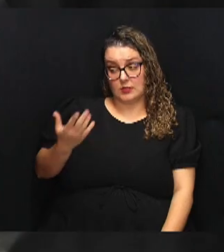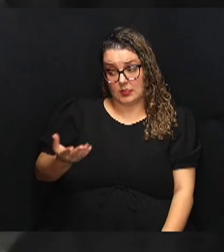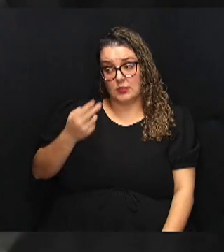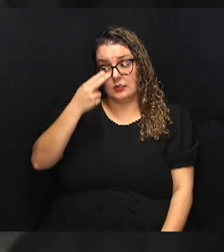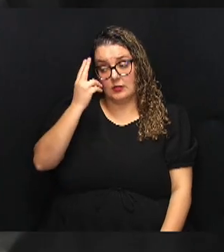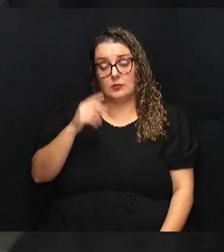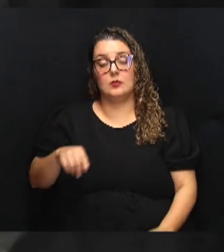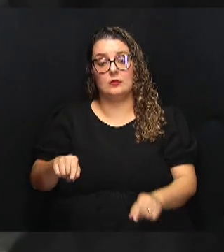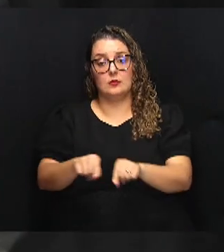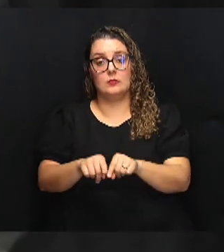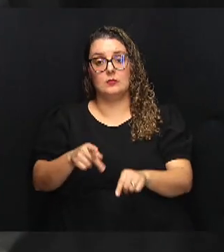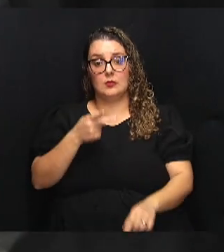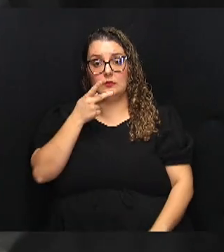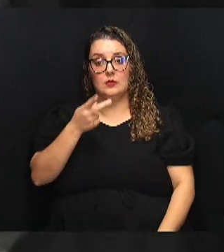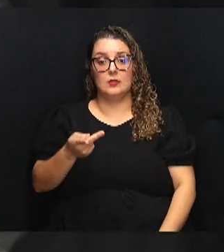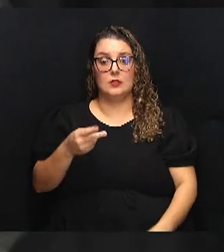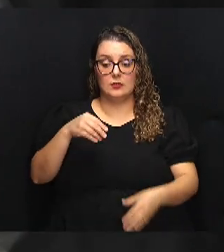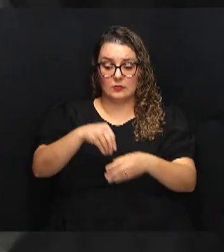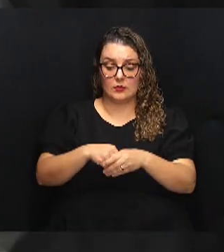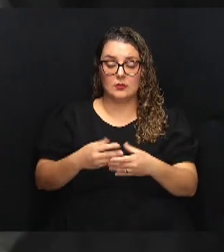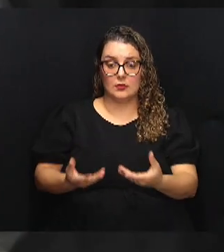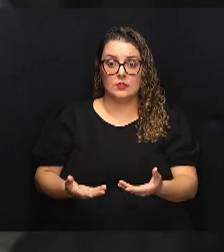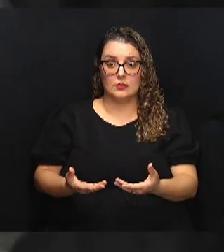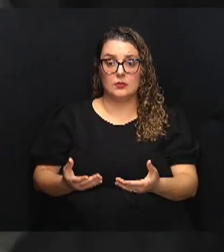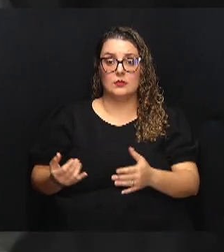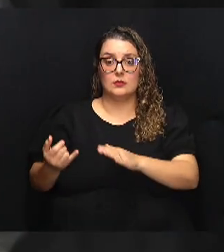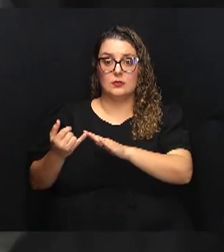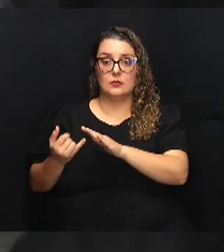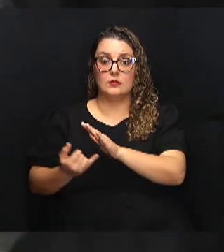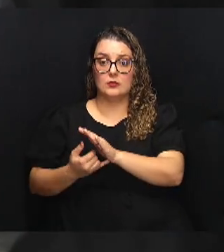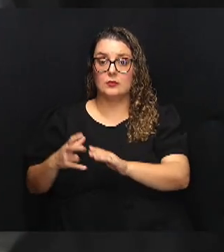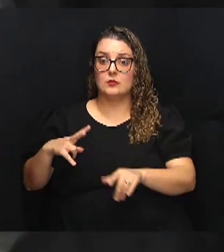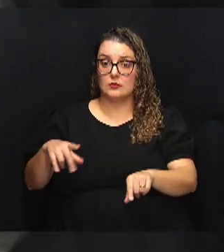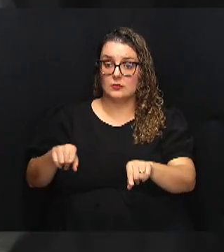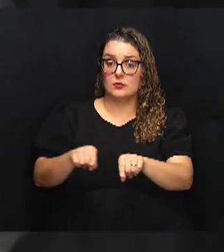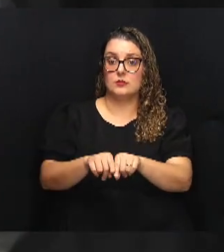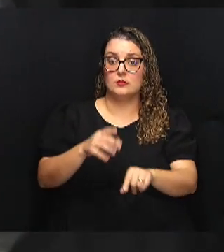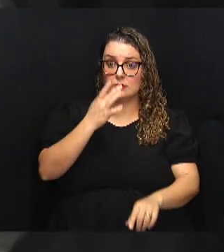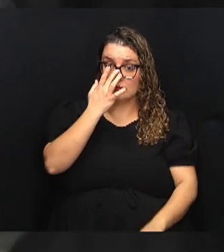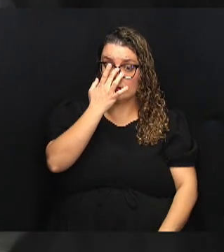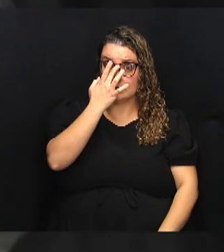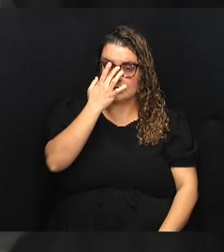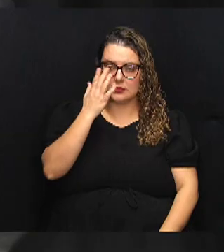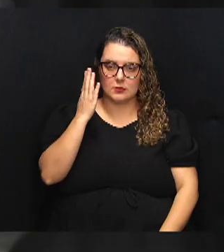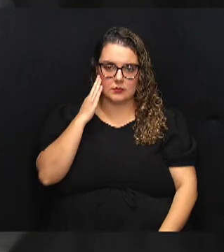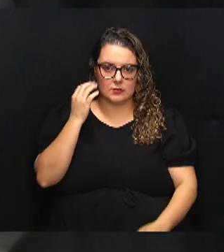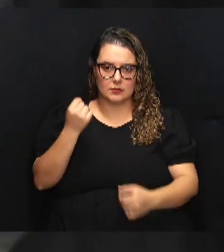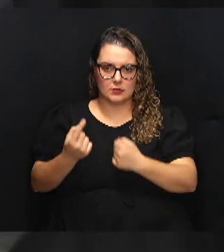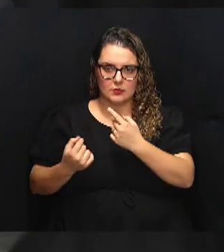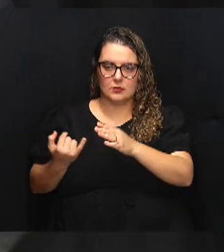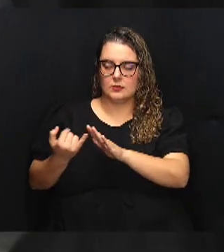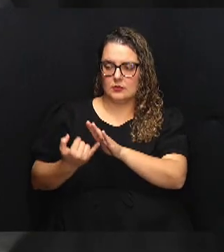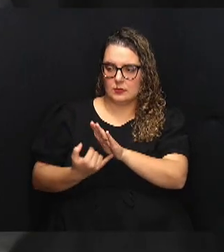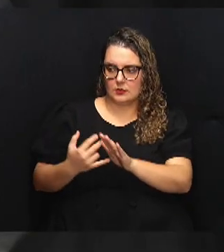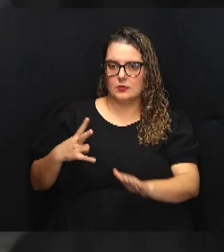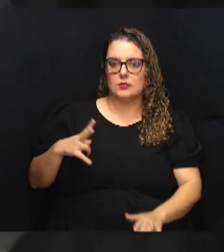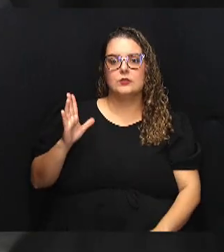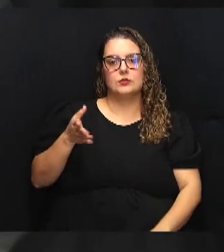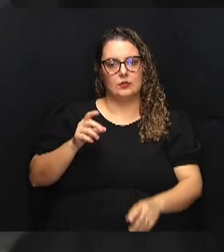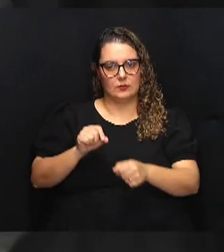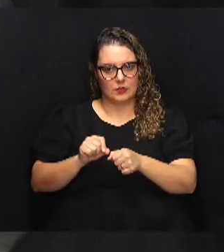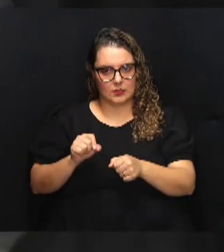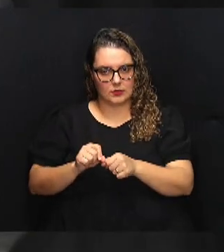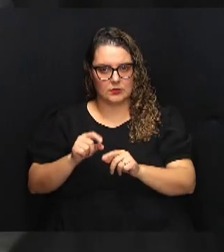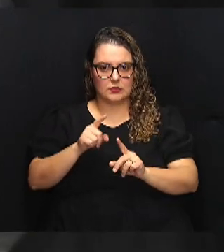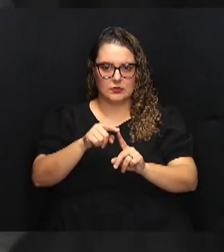também de colocar nas instituições privadas, né? Eu sei que algumas instituições privadas já fazem esse